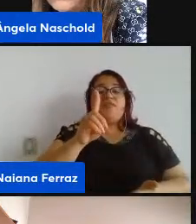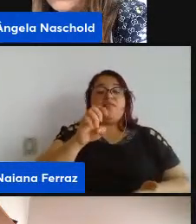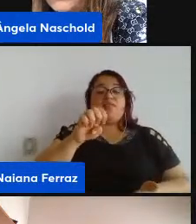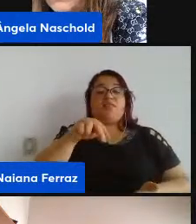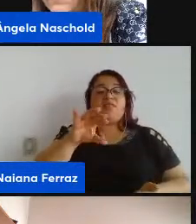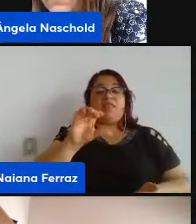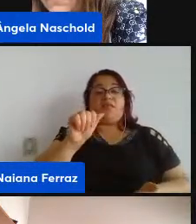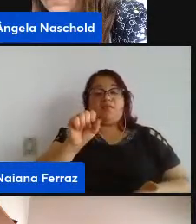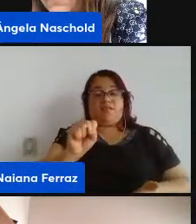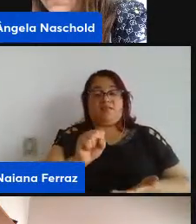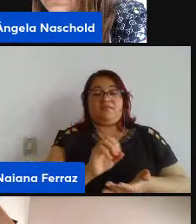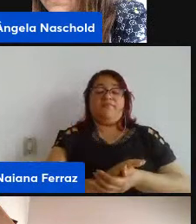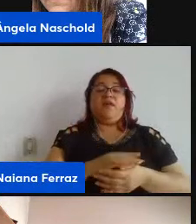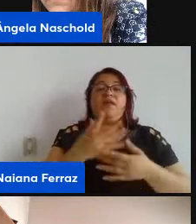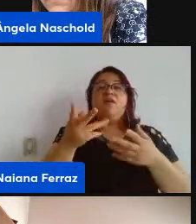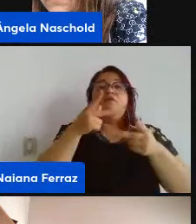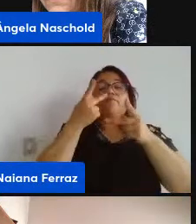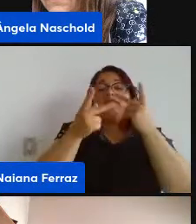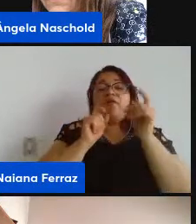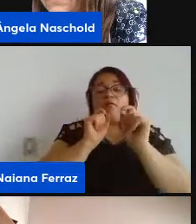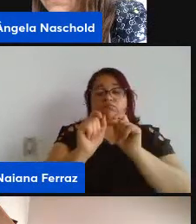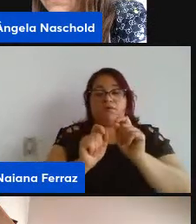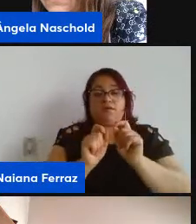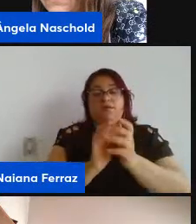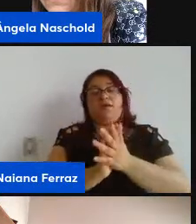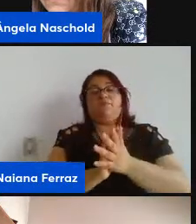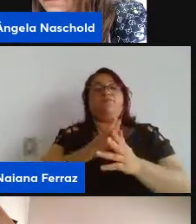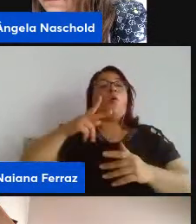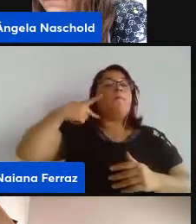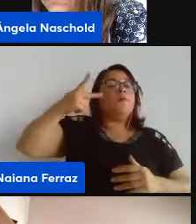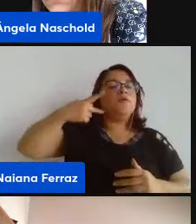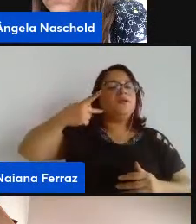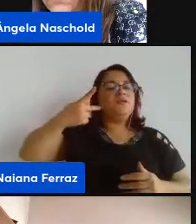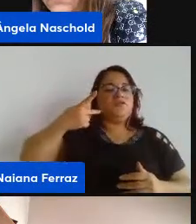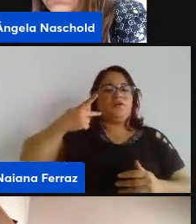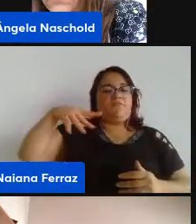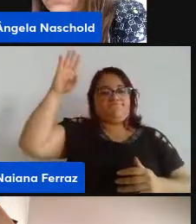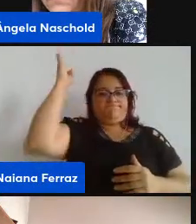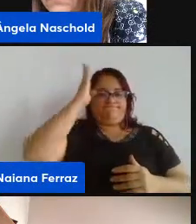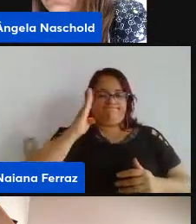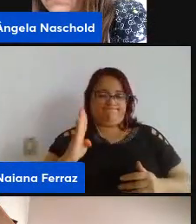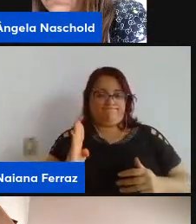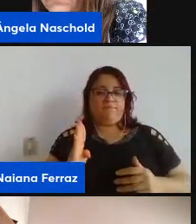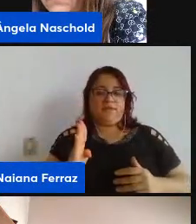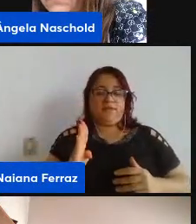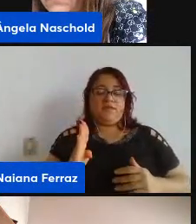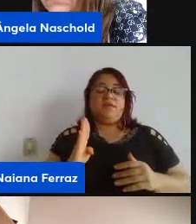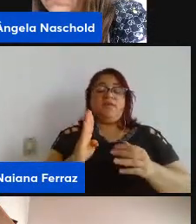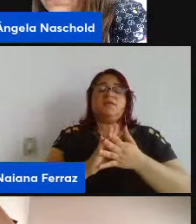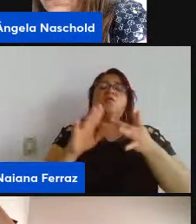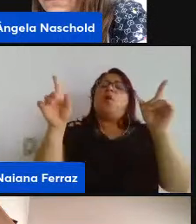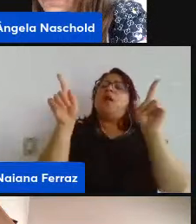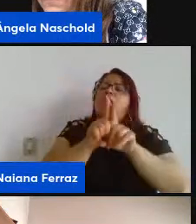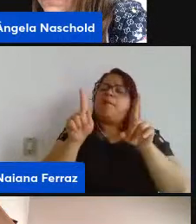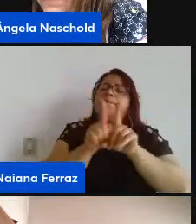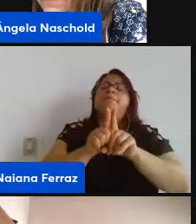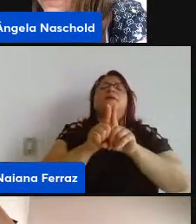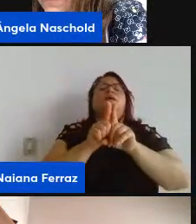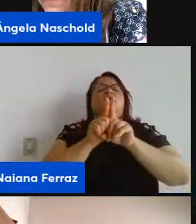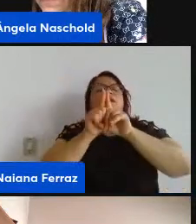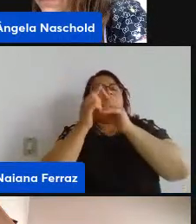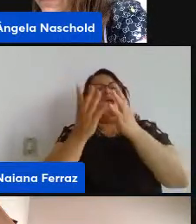ter uma política nacional é um modo de ter equidade, de prover equidade, porque